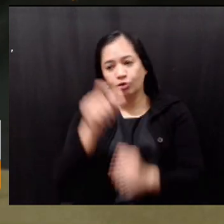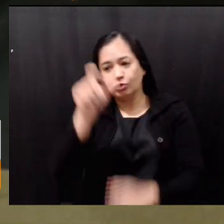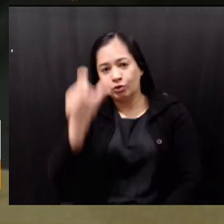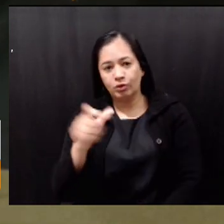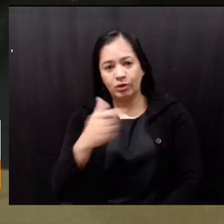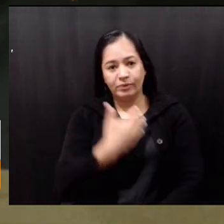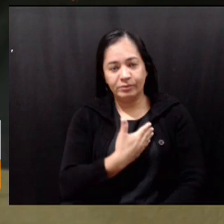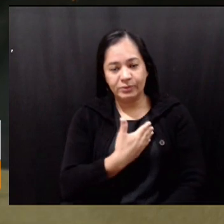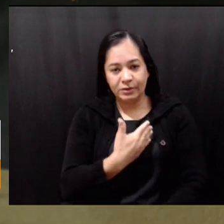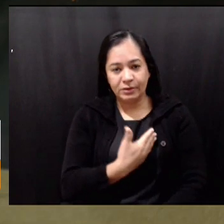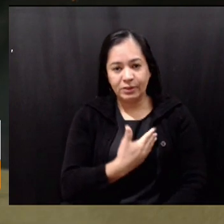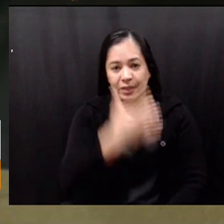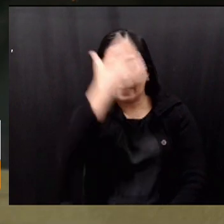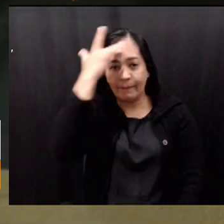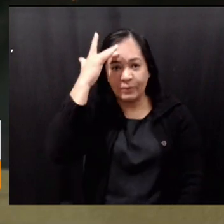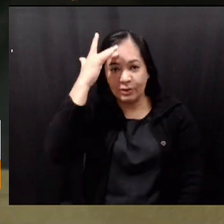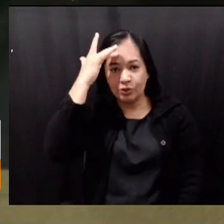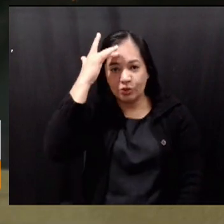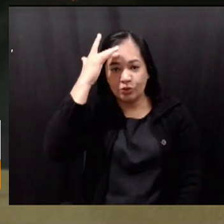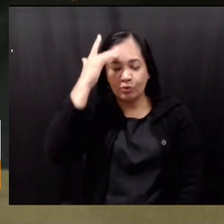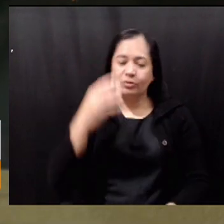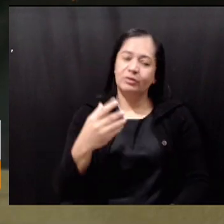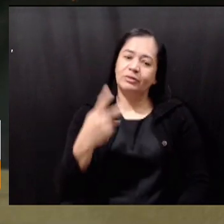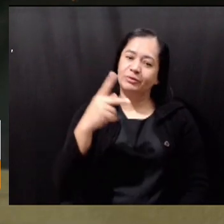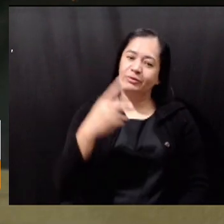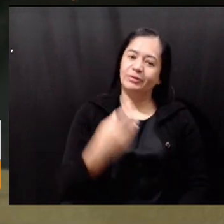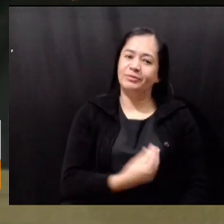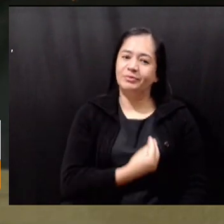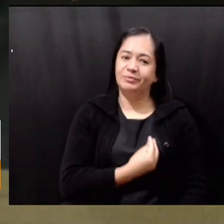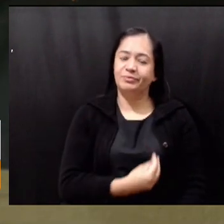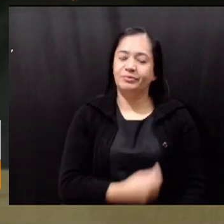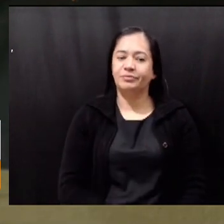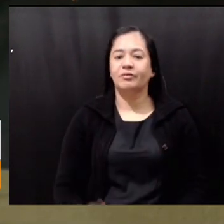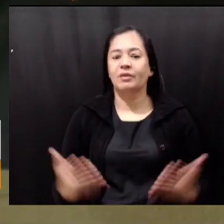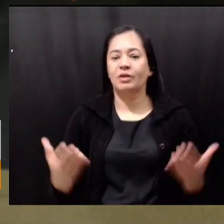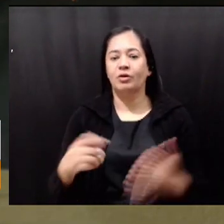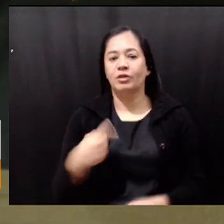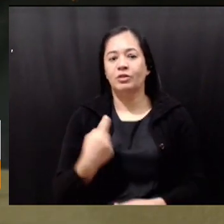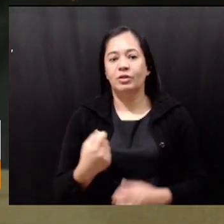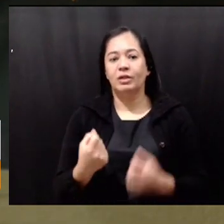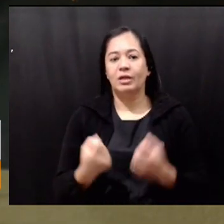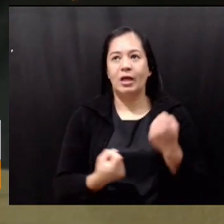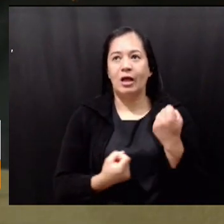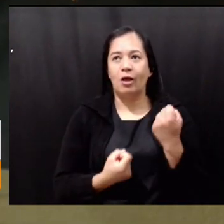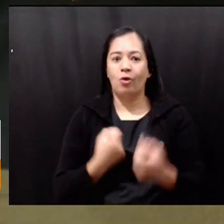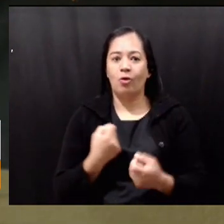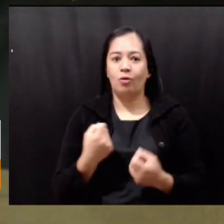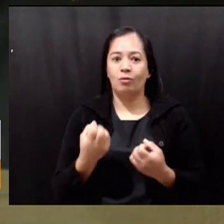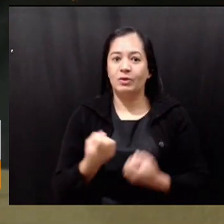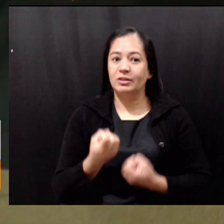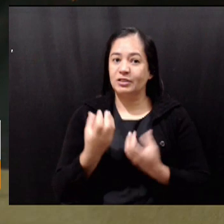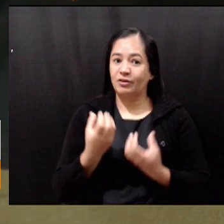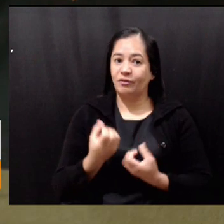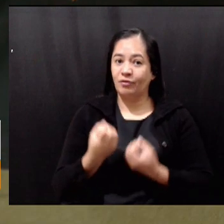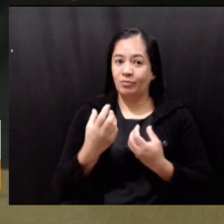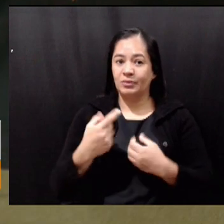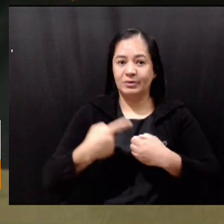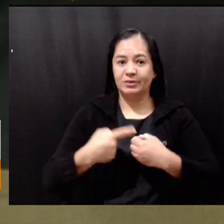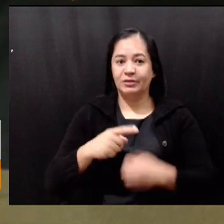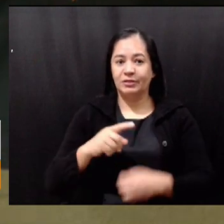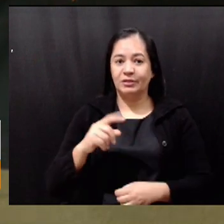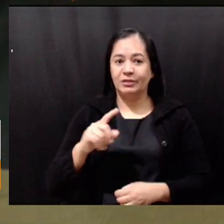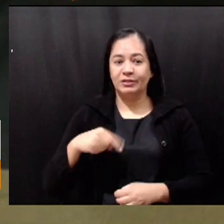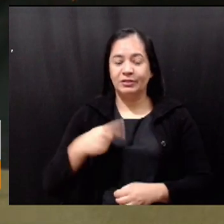tanto agrega na sua vida, tá? Agora a gente atualiza algumas informações aqui da cidade e já já a gente continua com a nossa